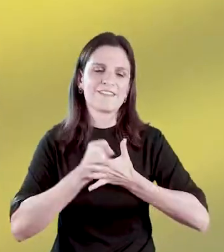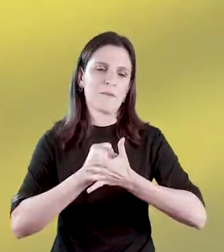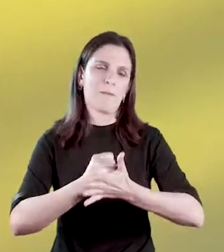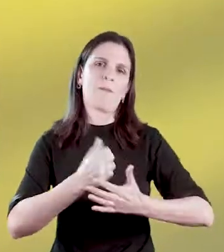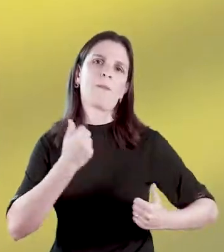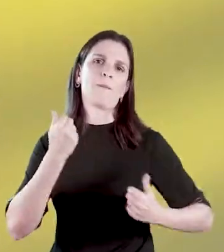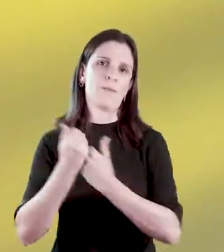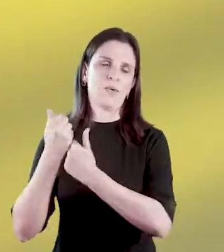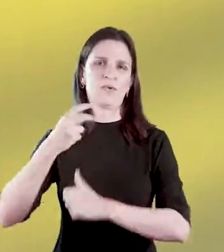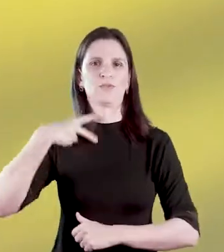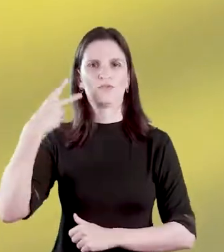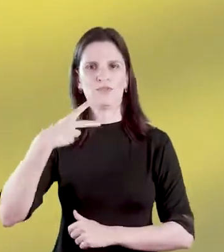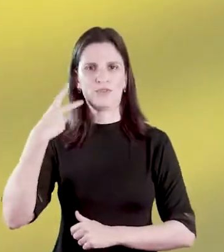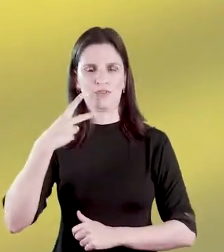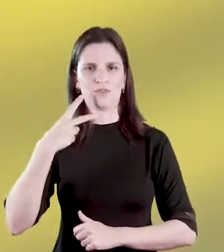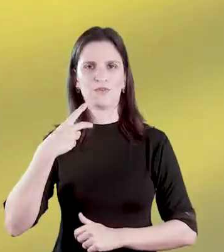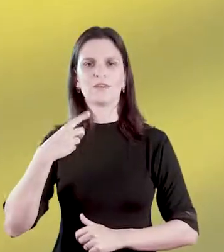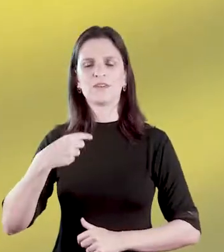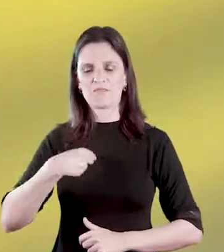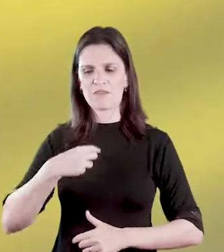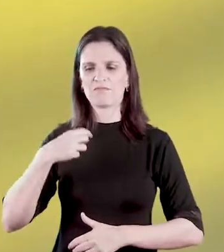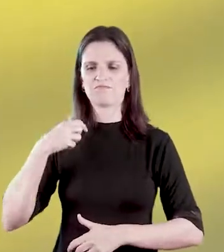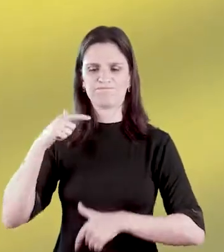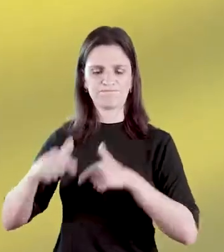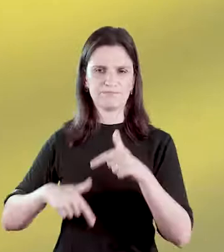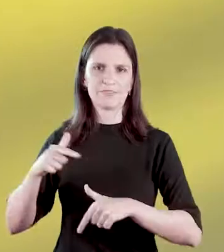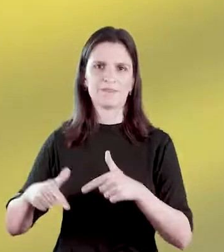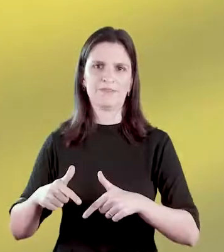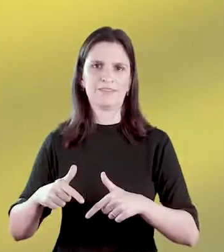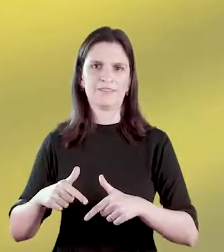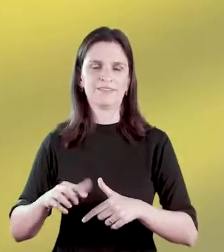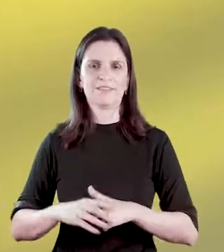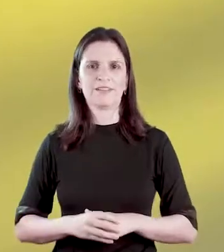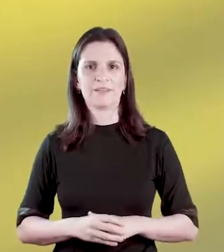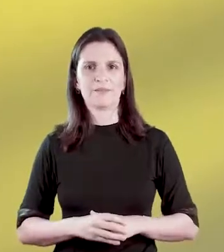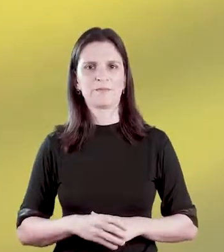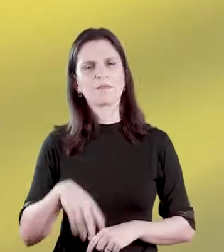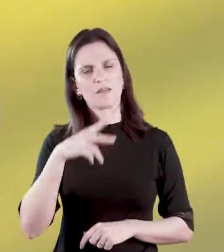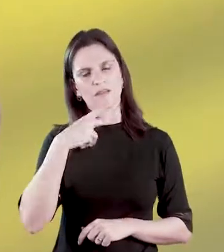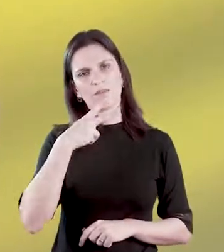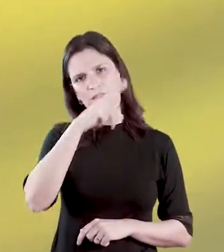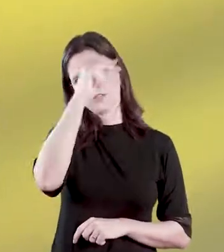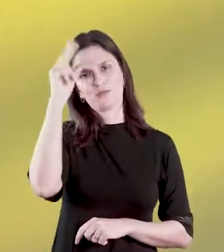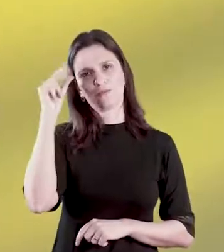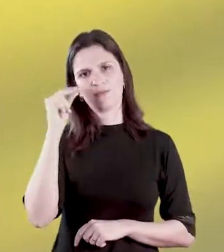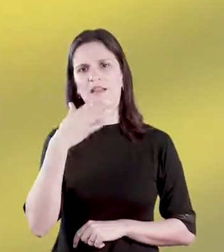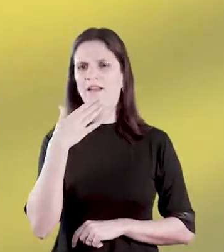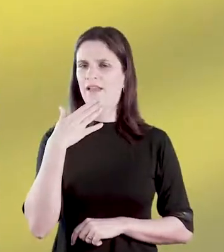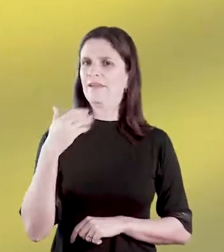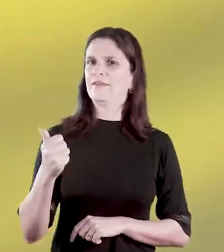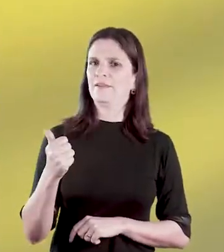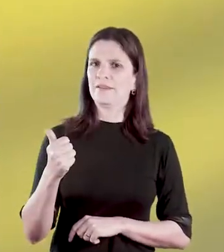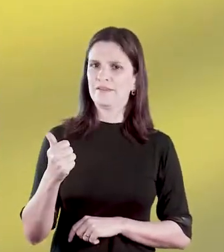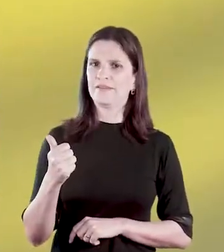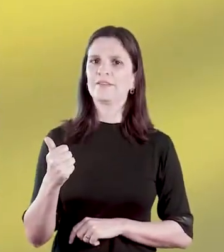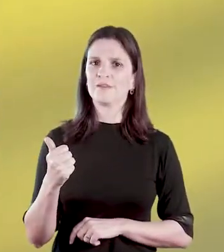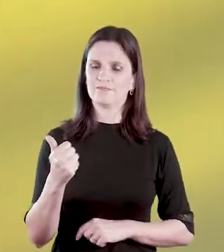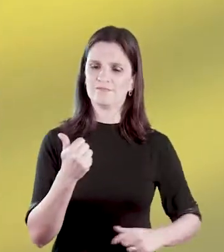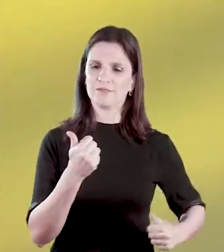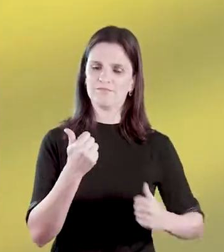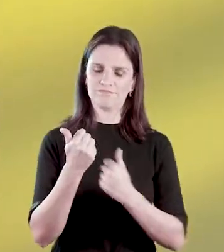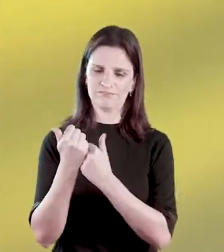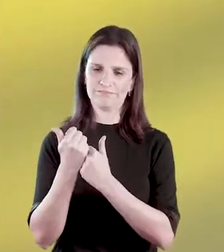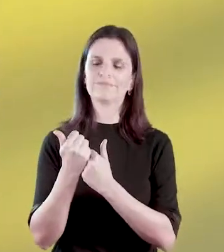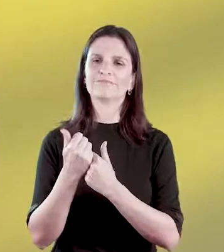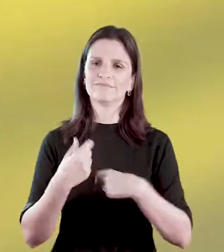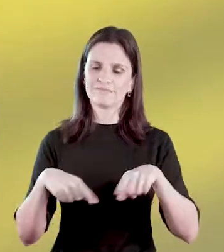tá as pessoas esperar vai ser por parte do prefeito de melhorou porque quando não tá no quarto dele eu não consegui agora é só no partido dele tem que ser